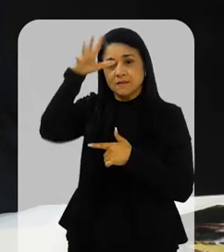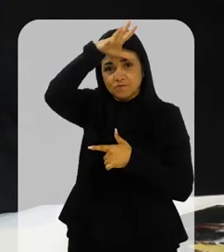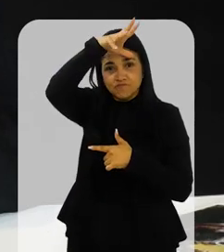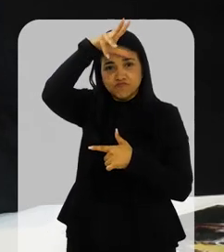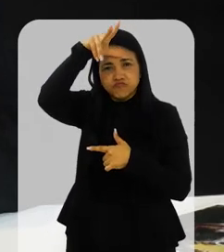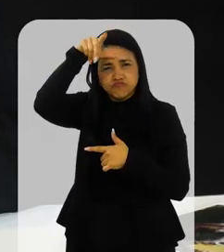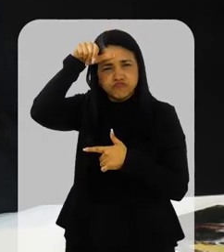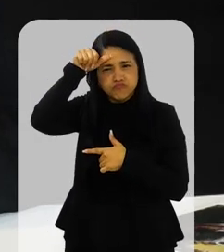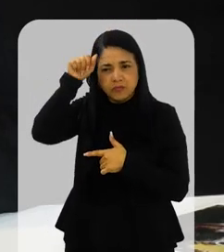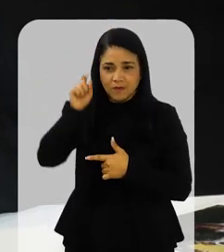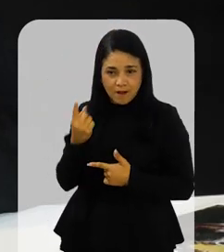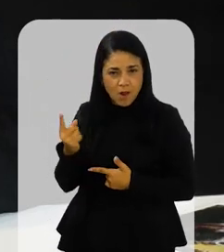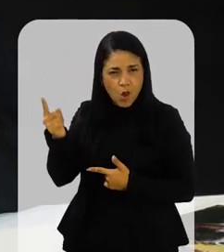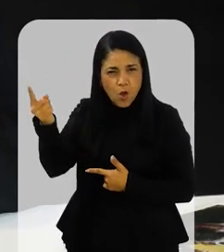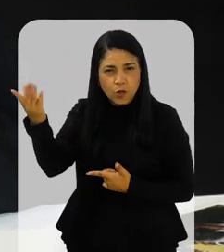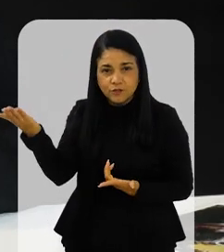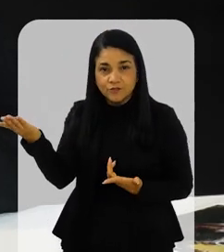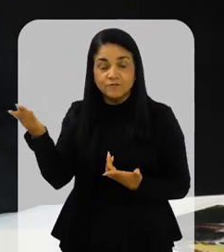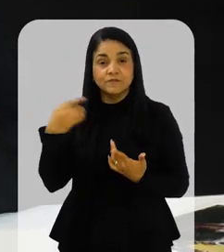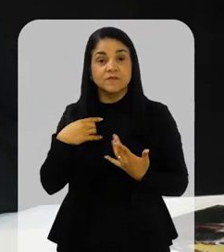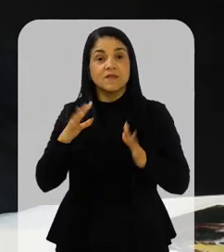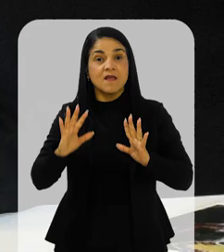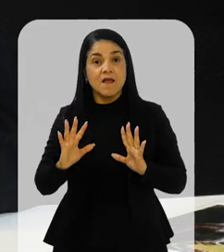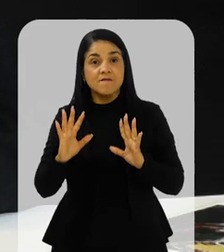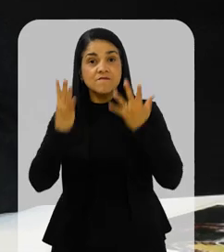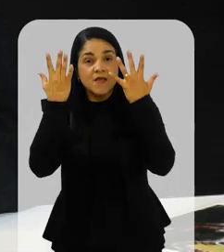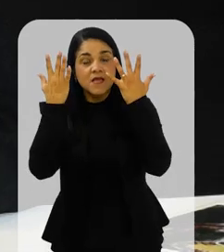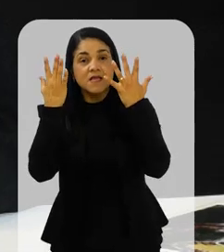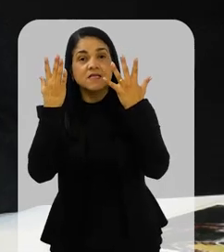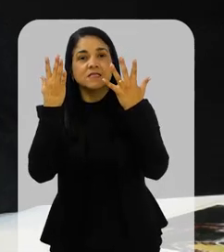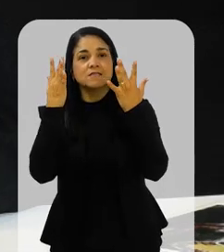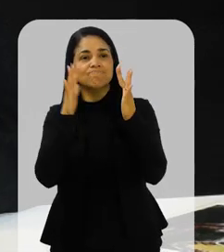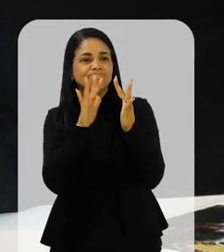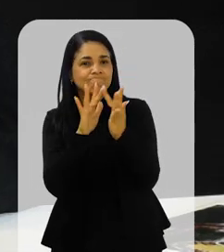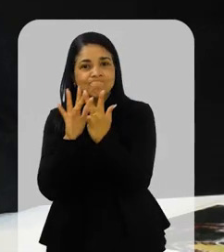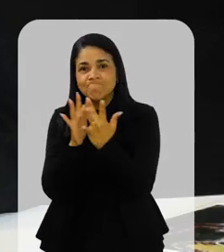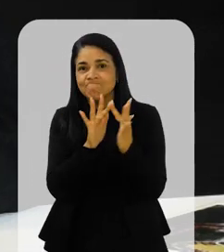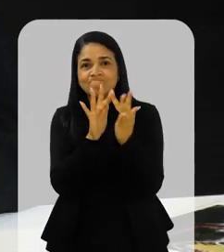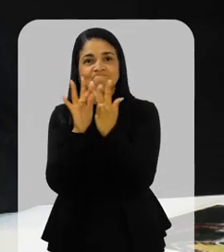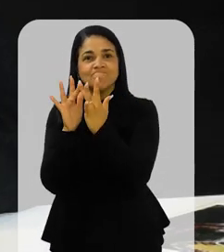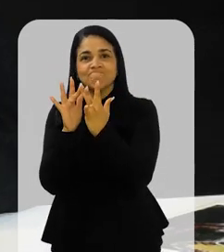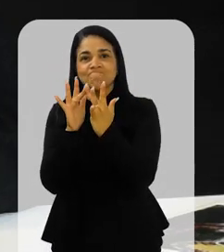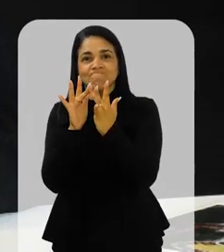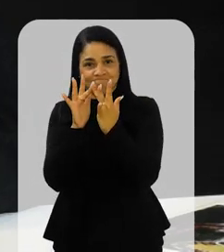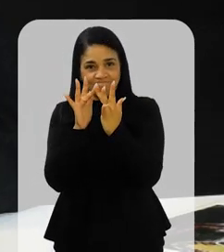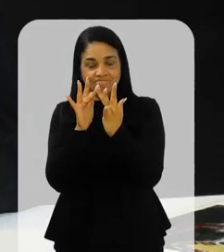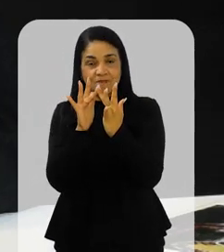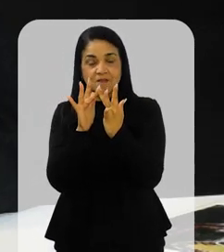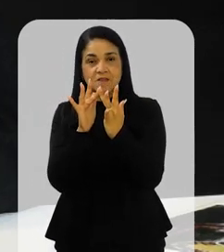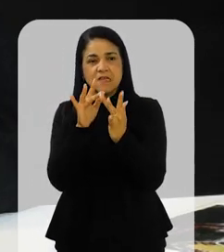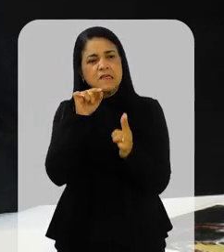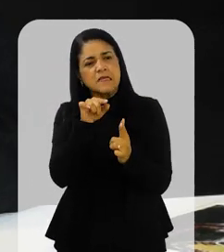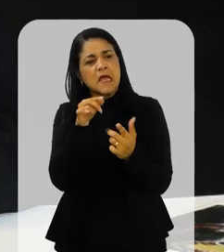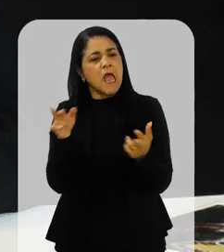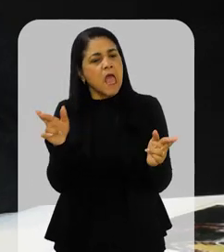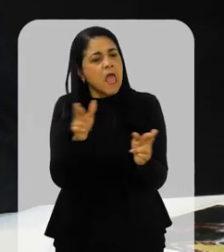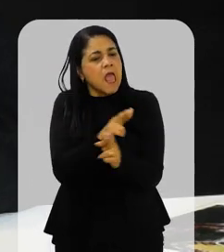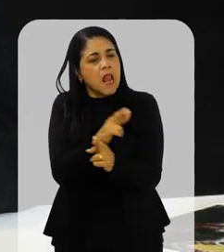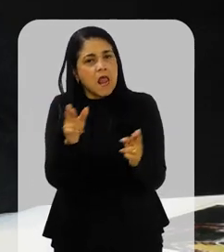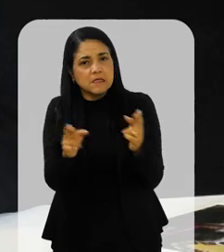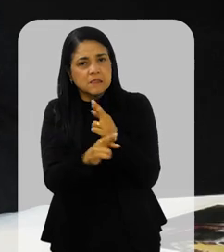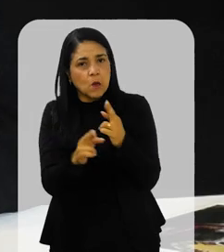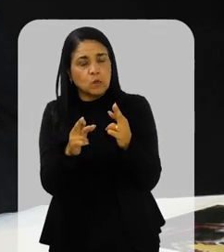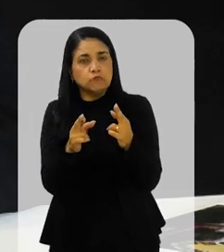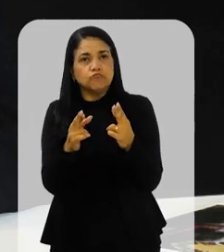acho que a festa se aproximou demais. Você acha que isso é por conta da relação dela com